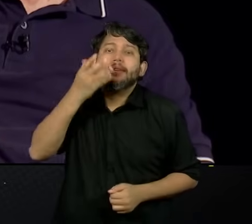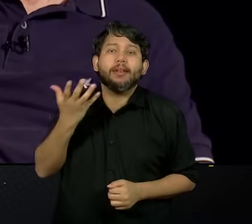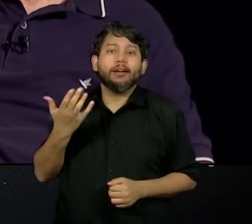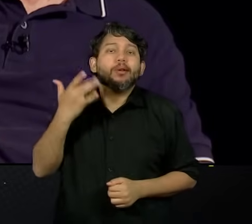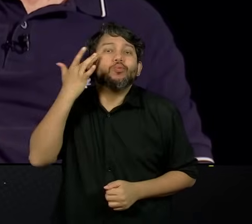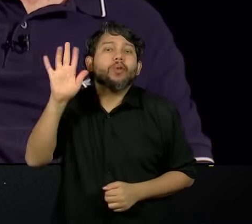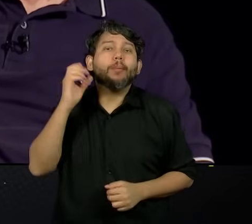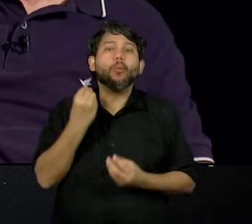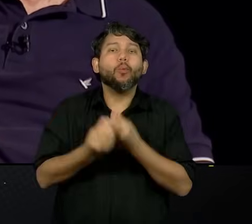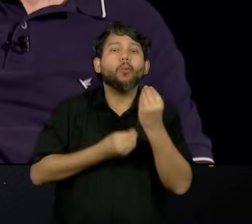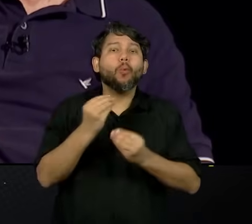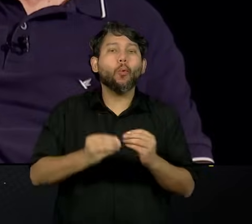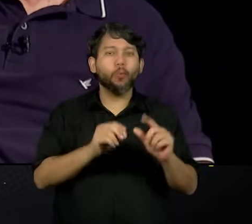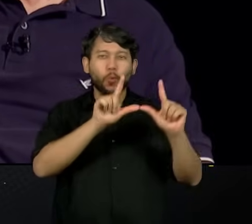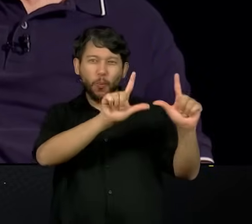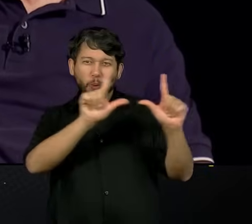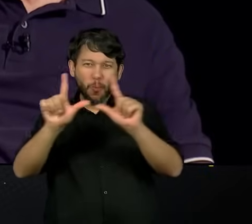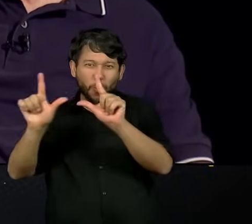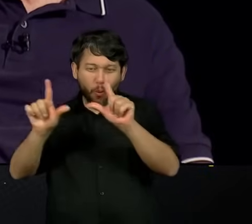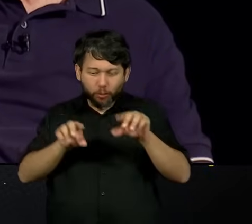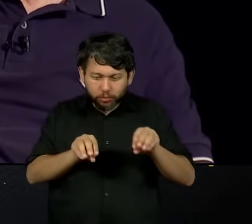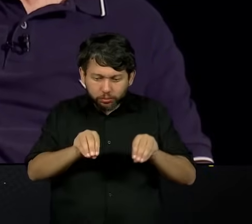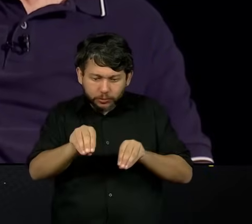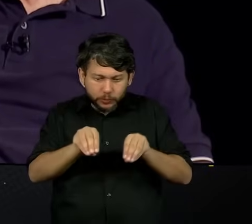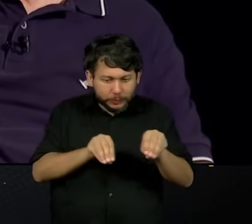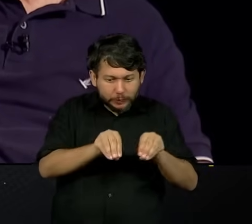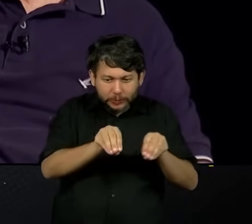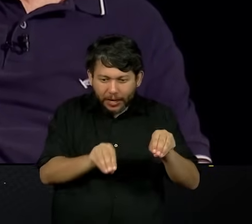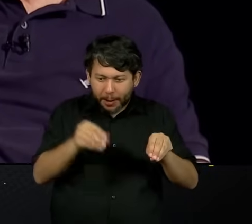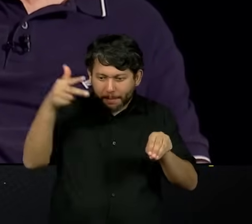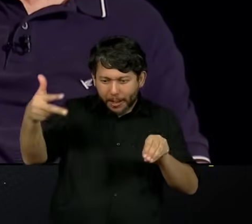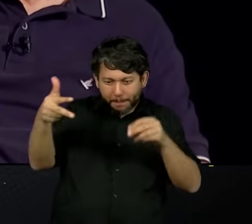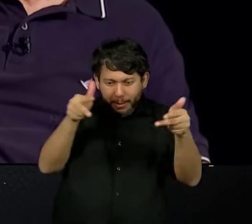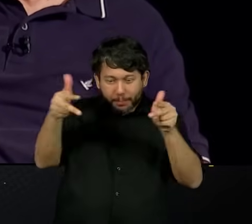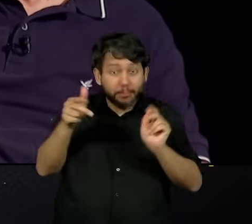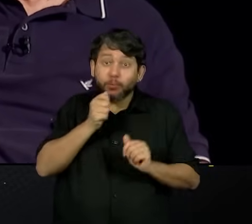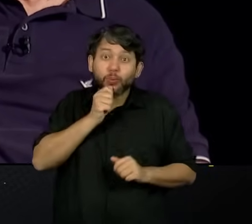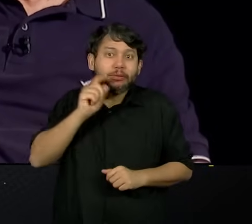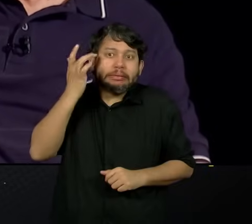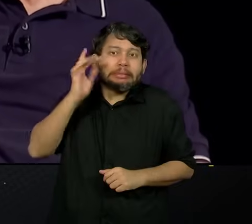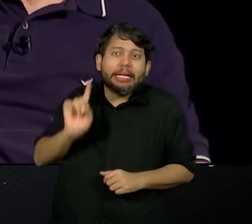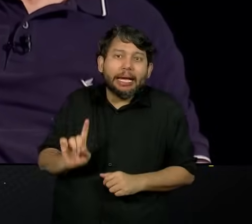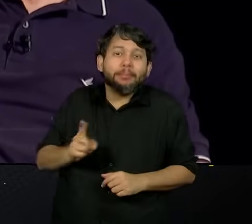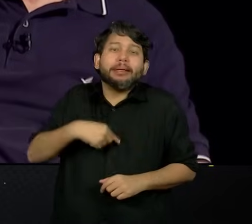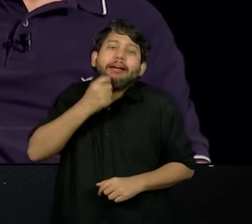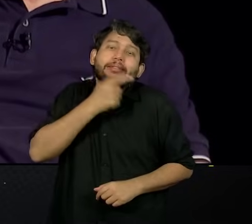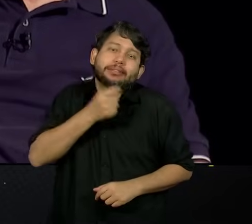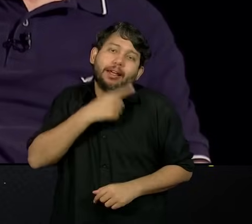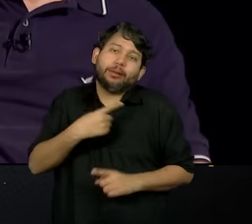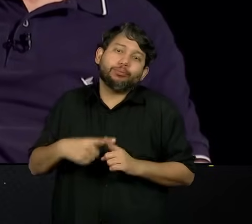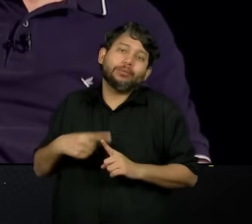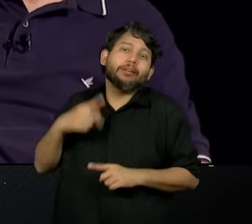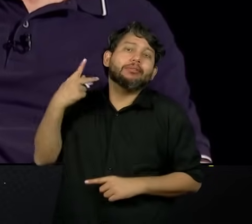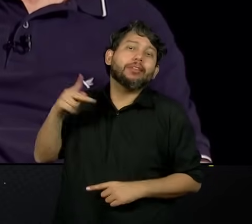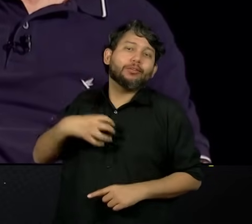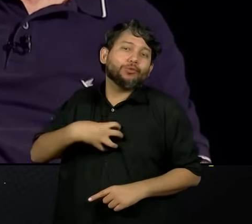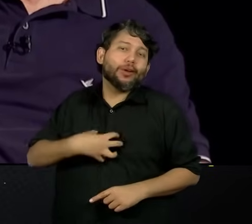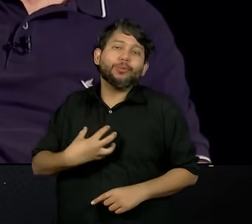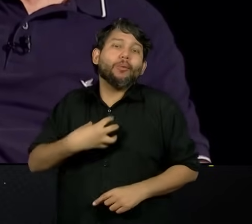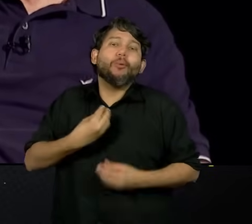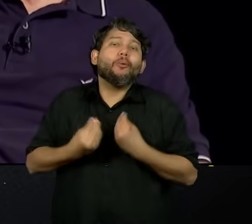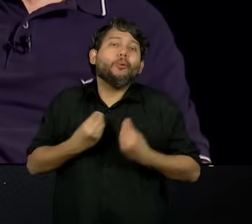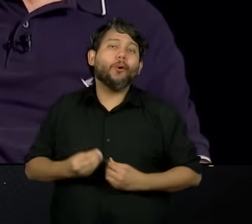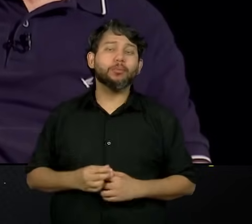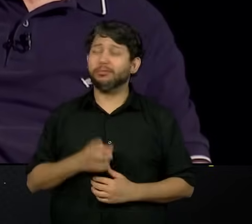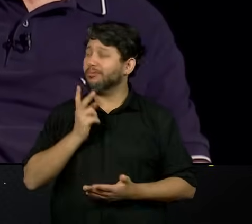switch, né, nos cortes de cenas, essas coisas todas, mas ficava tudo muito engraçado, né, porque essa é a característica dele, fazer humor,